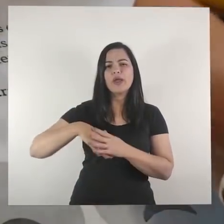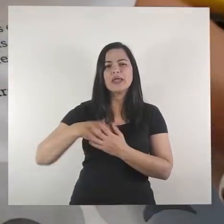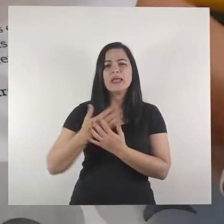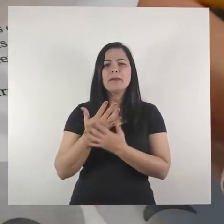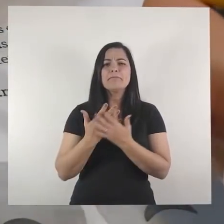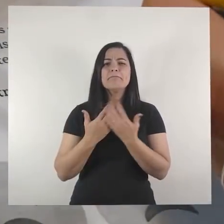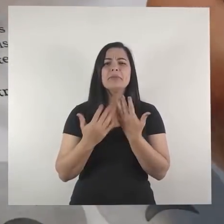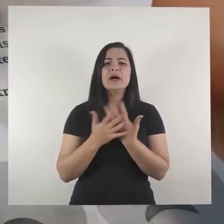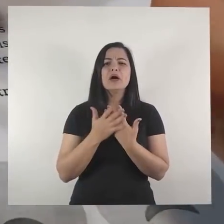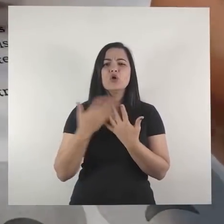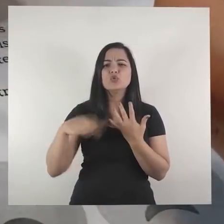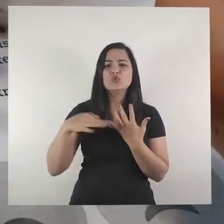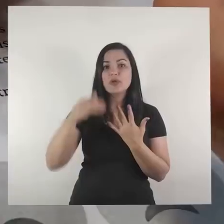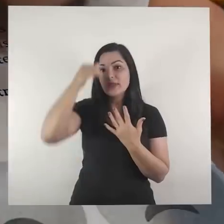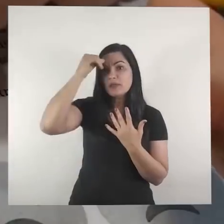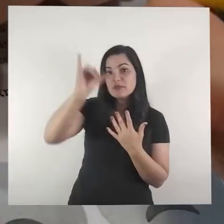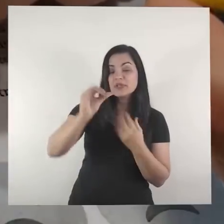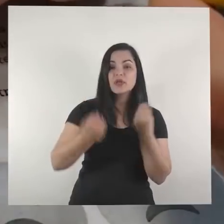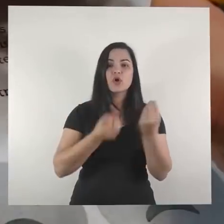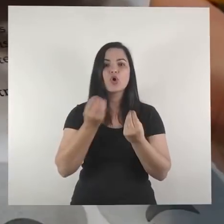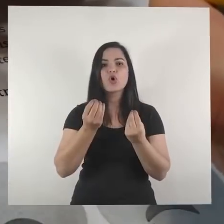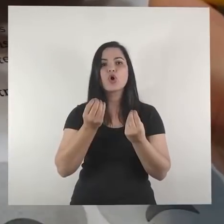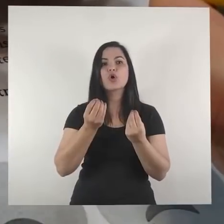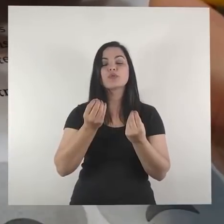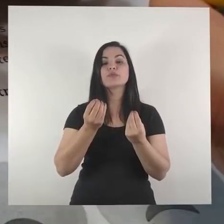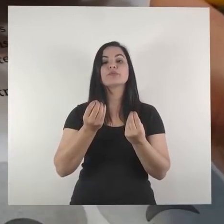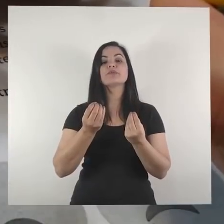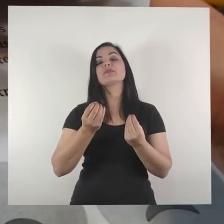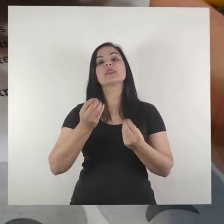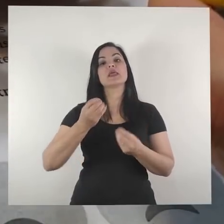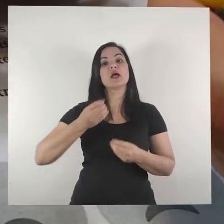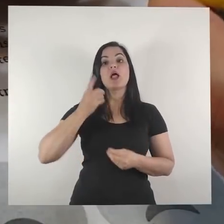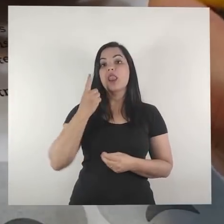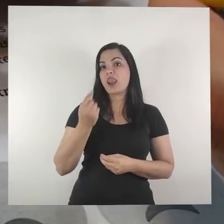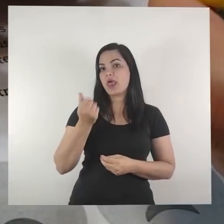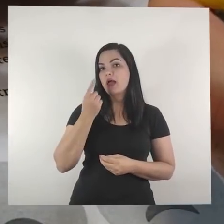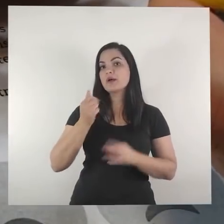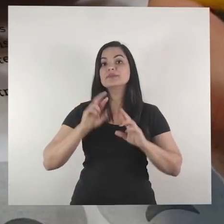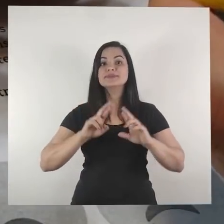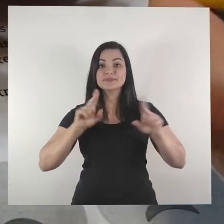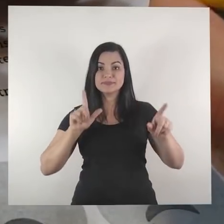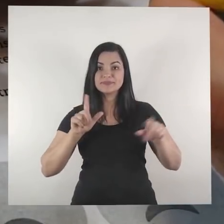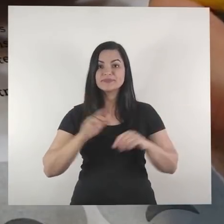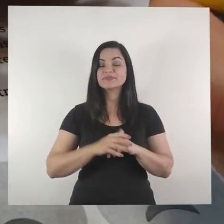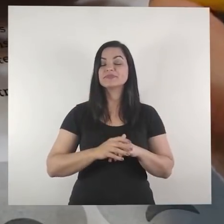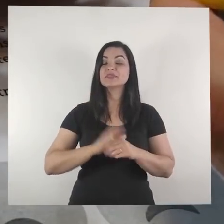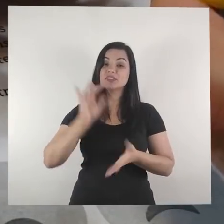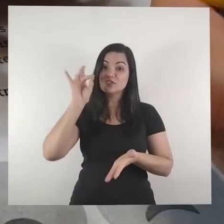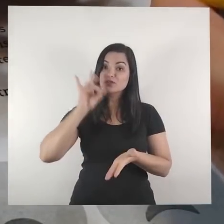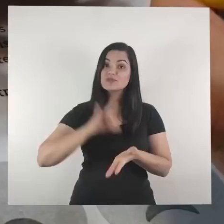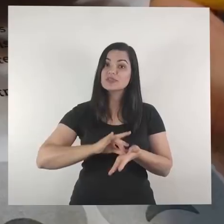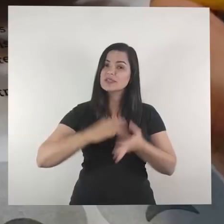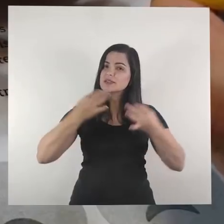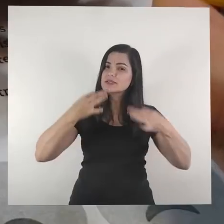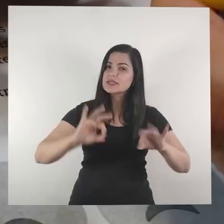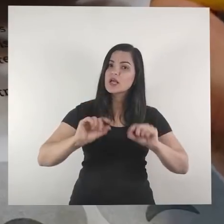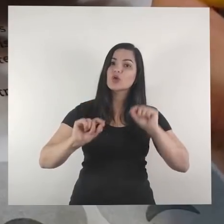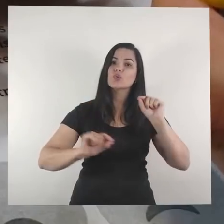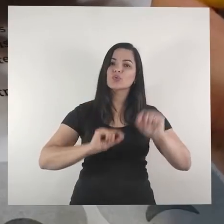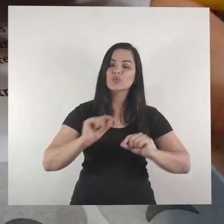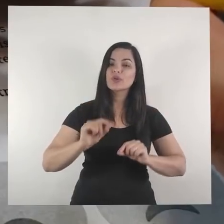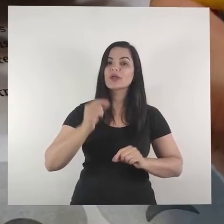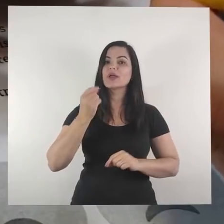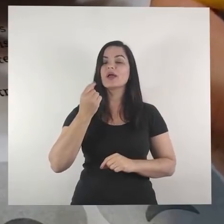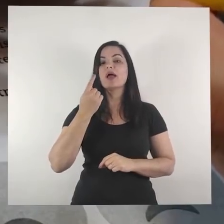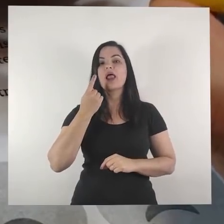Nós estamos acostumados com esse tipo de lápis, que ele é mais fininho. Mas o correto é que o lápis ou a canetinha